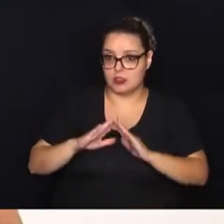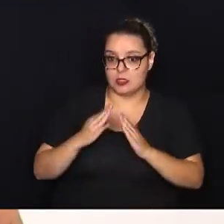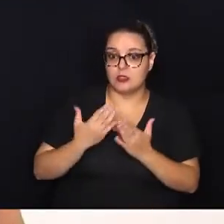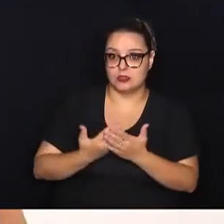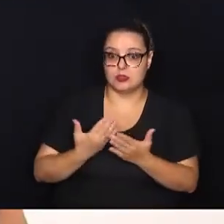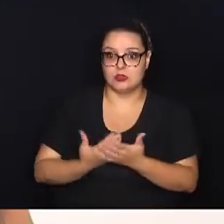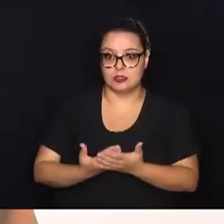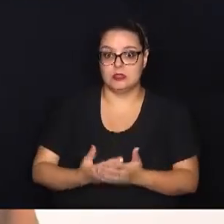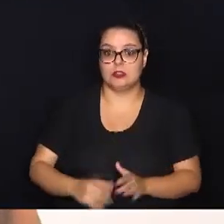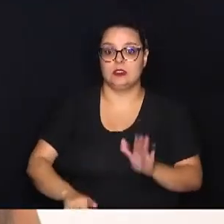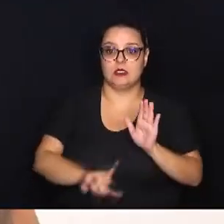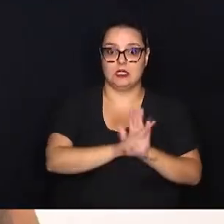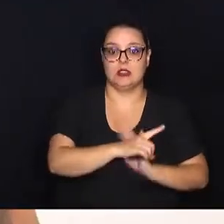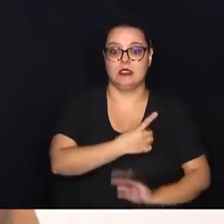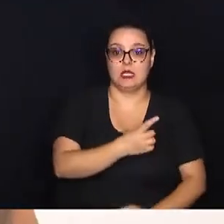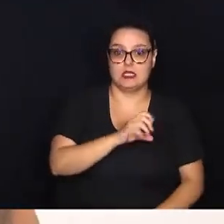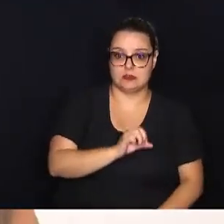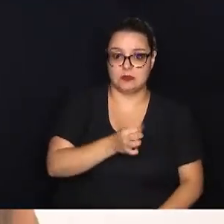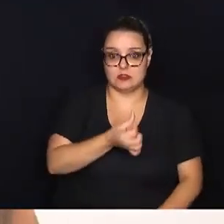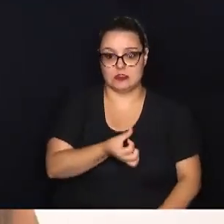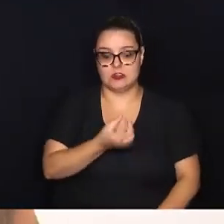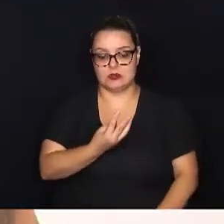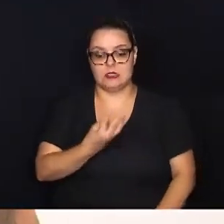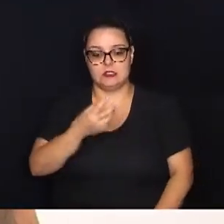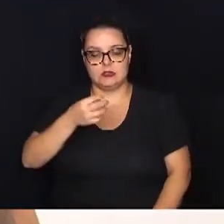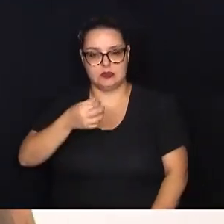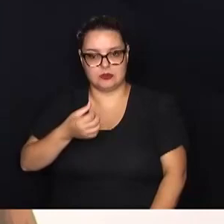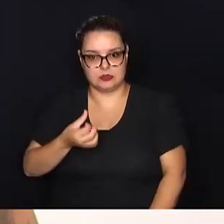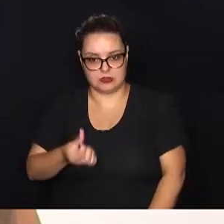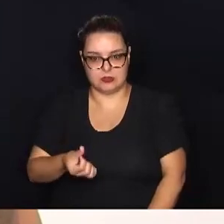Lei 10.639/3, com a atualização